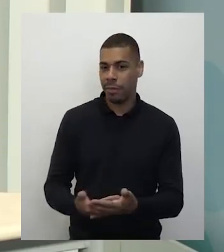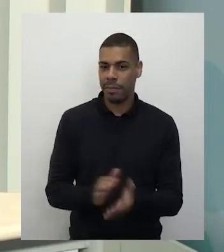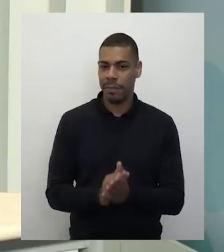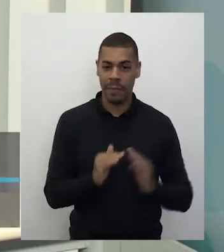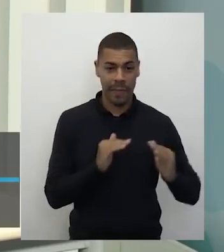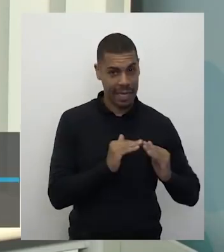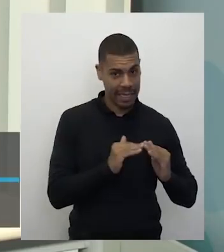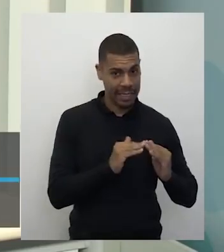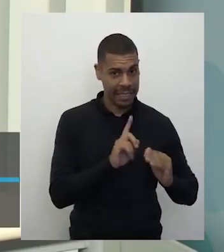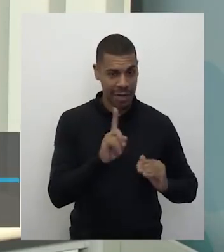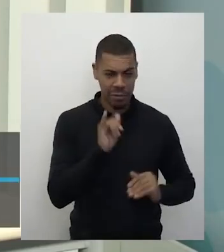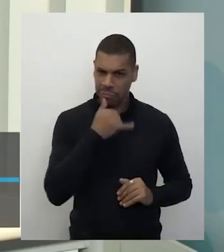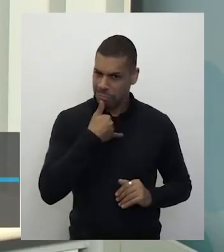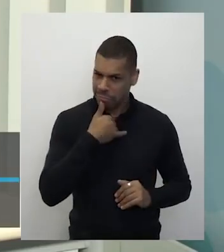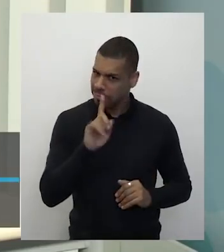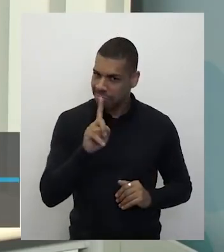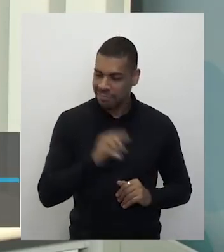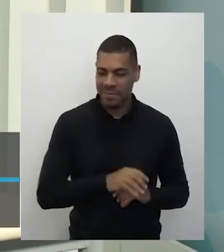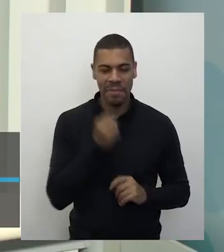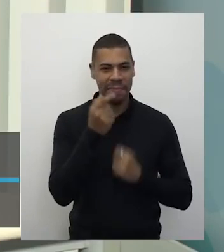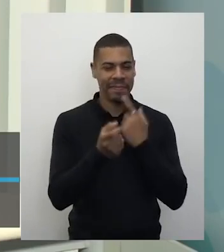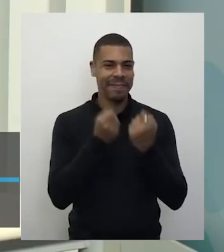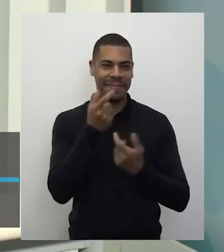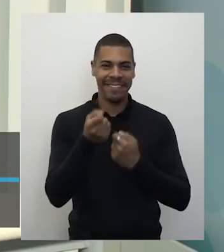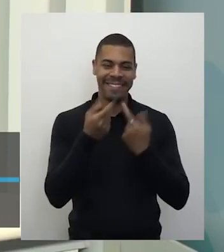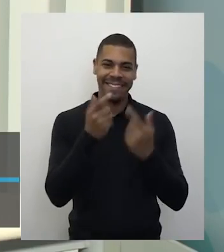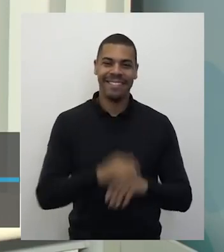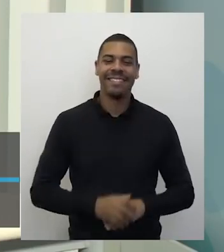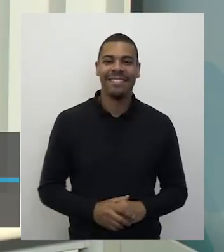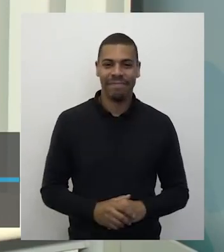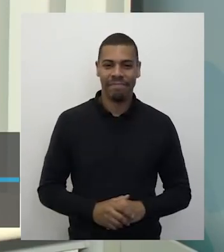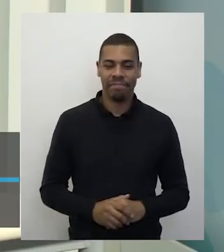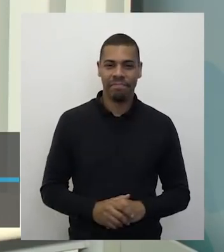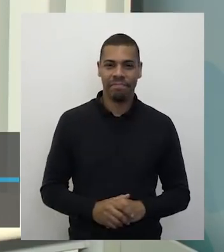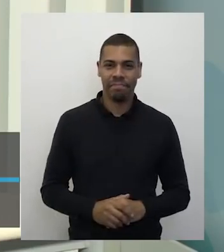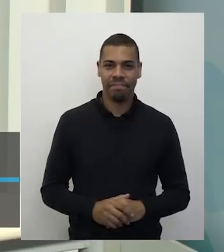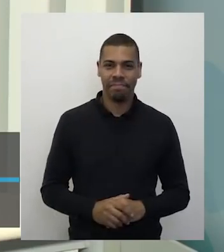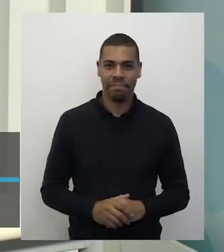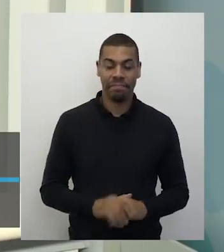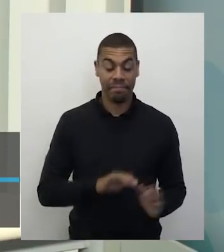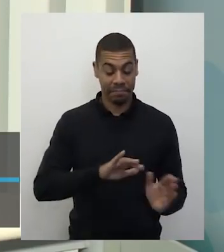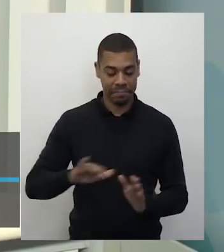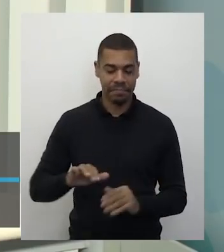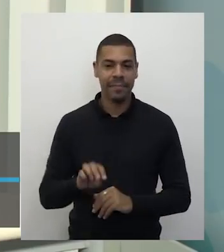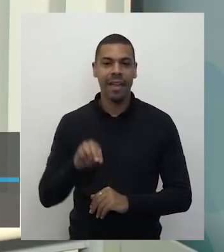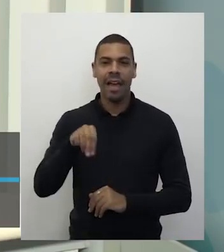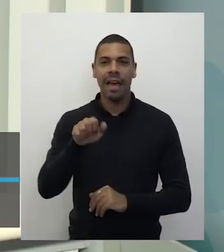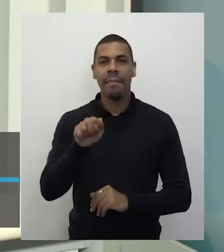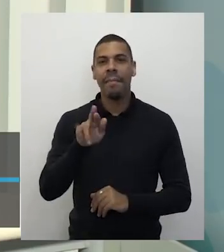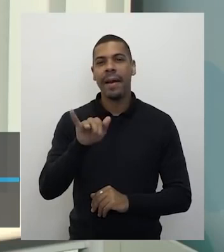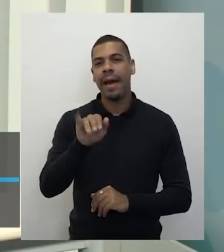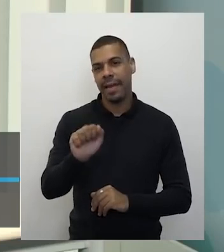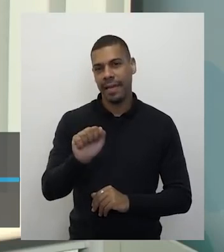casa. Não estou triste, não. São coisas engraçadas, inclusive. Eu estou me contendo aqui, Pro. Vamos lá. Maria Clara diz